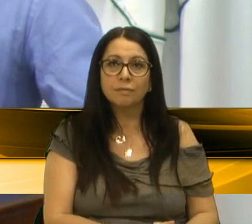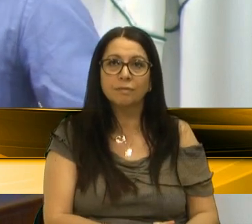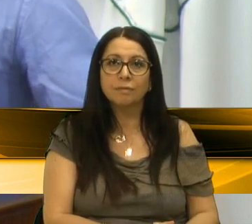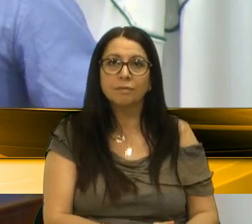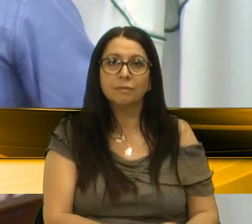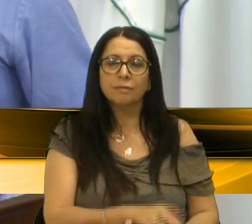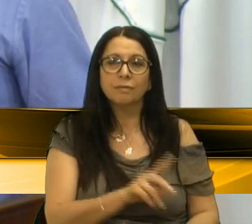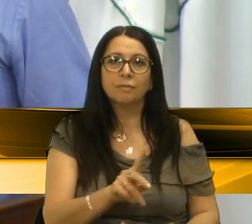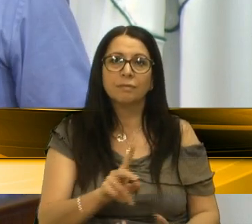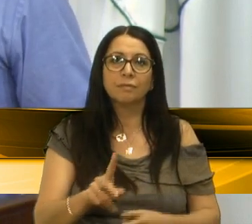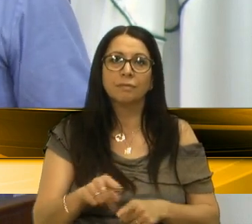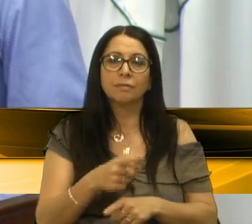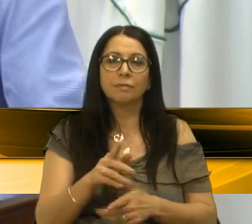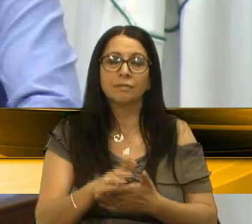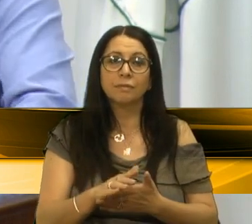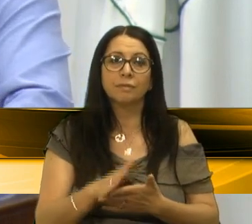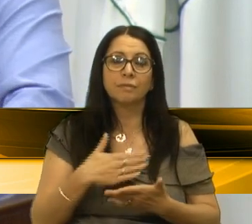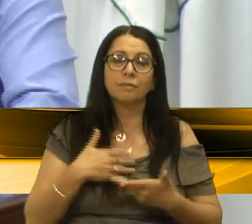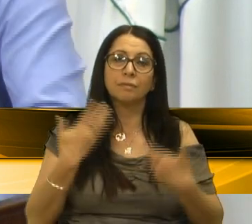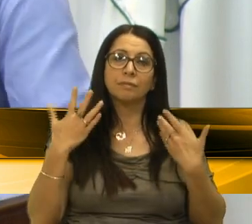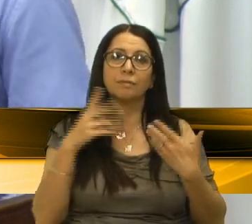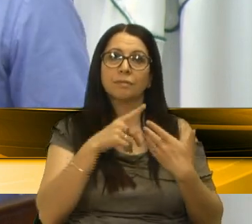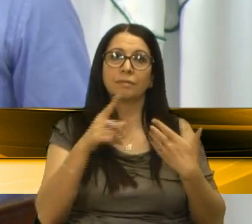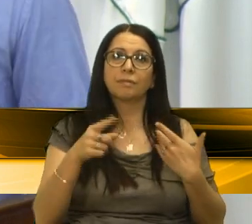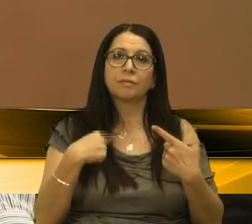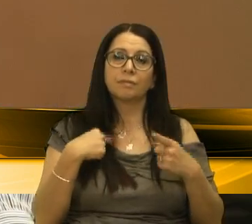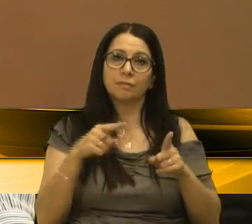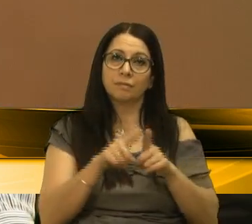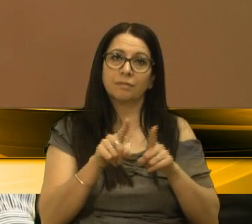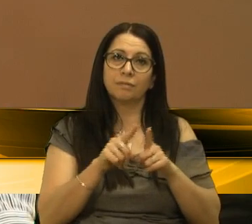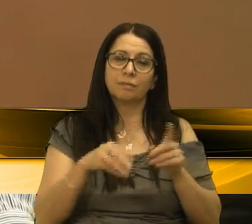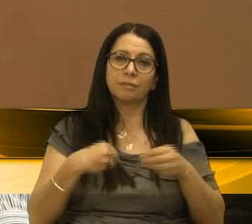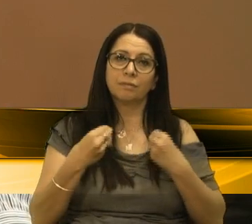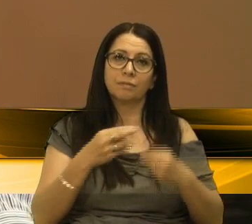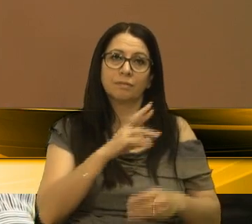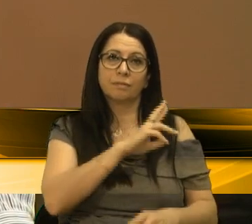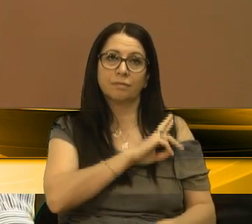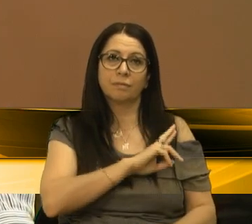sua fala. Então, meus parabéns, e eu também me sinto representado.